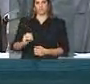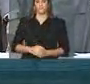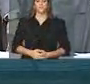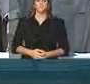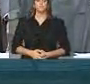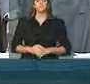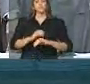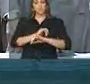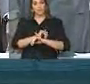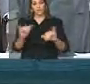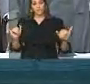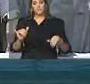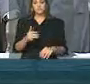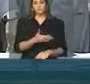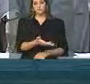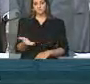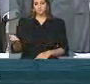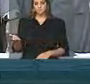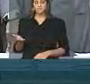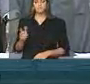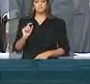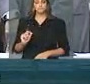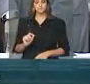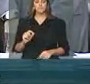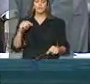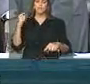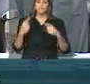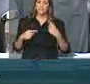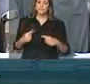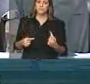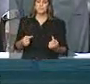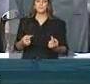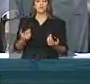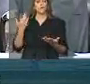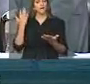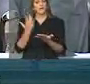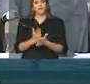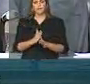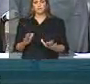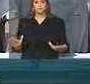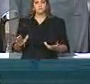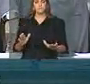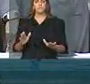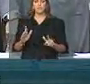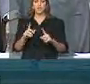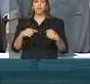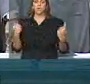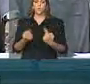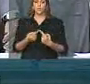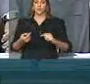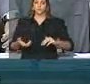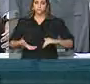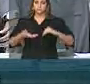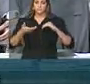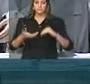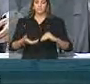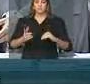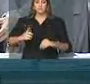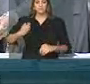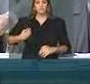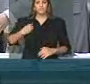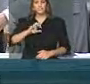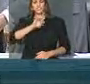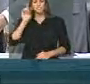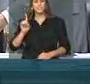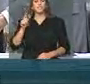comunica ao plenário que a discussão da matéria foi encerrada na sessão conjunta ocorrida no